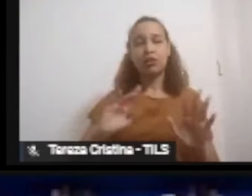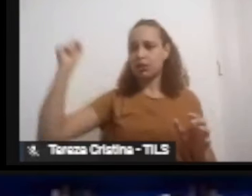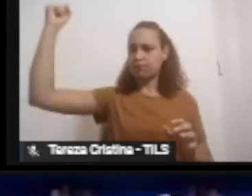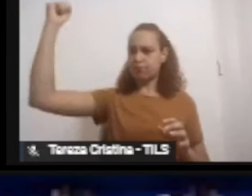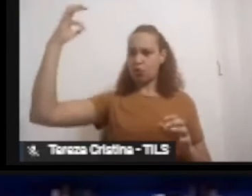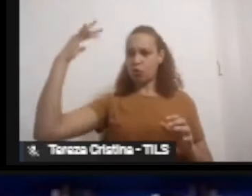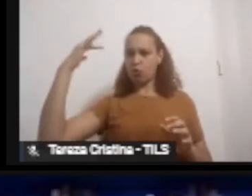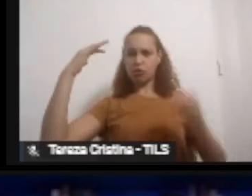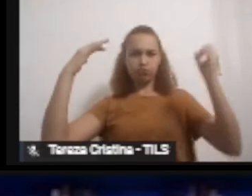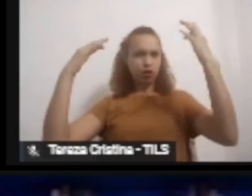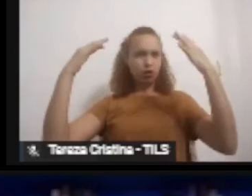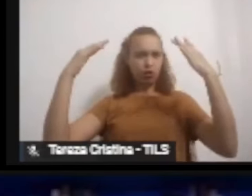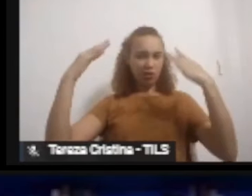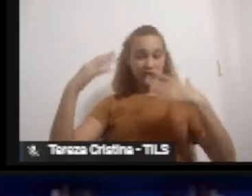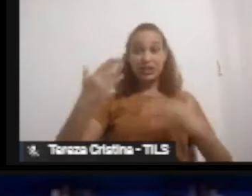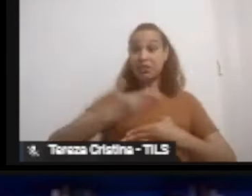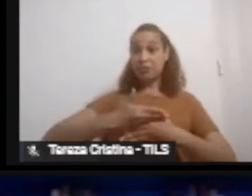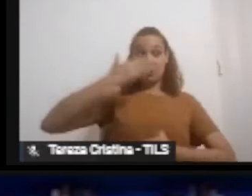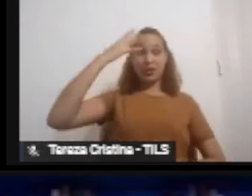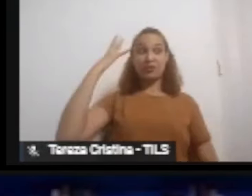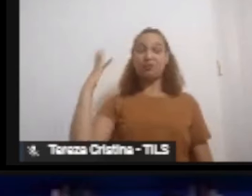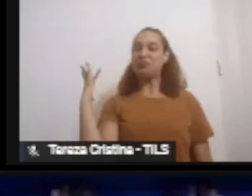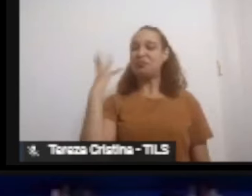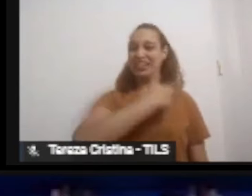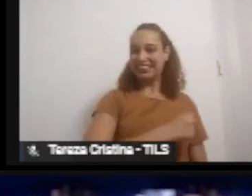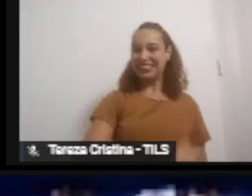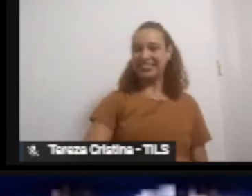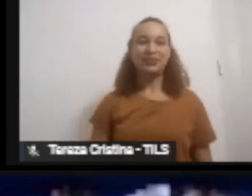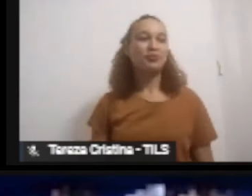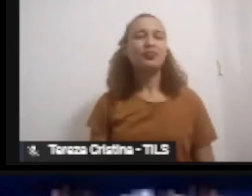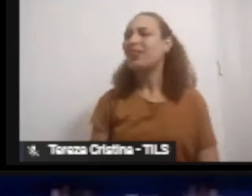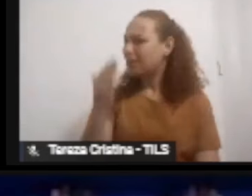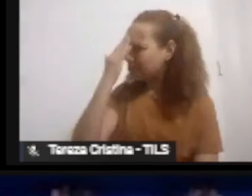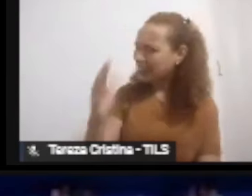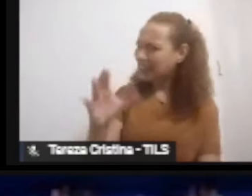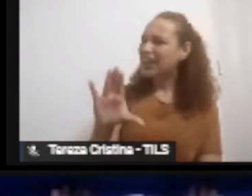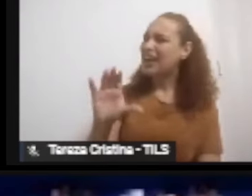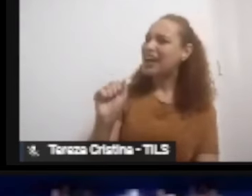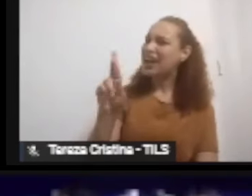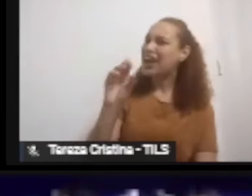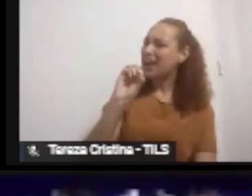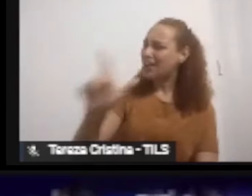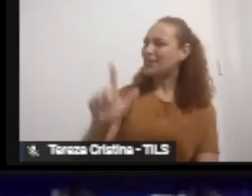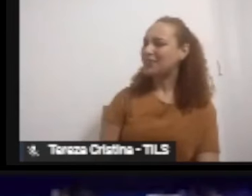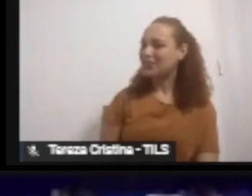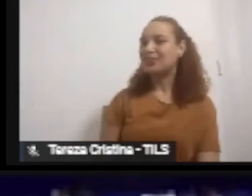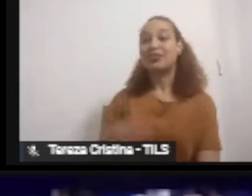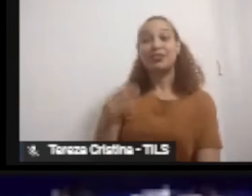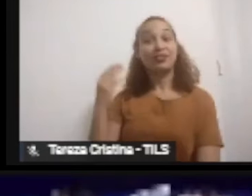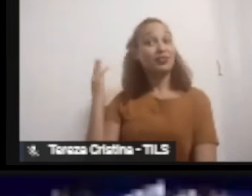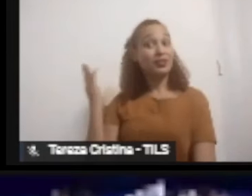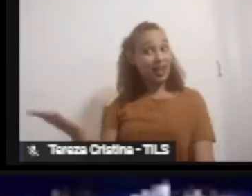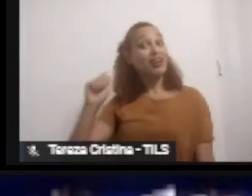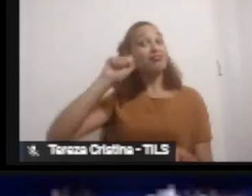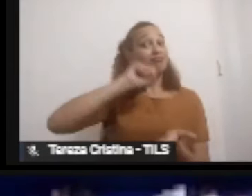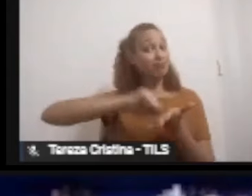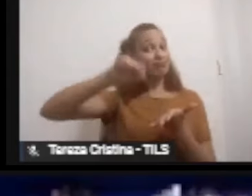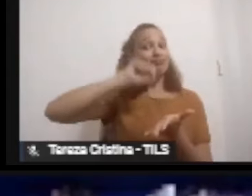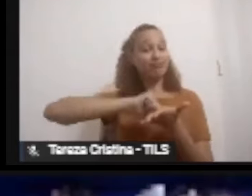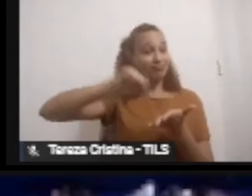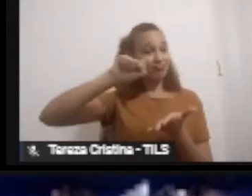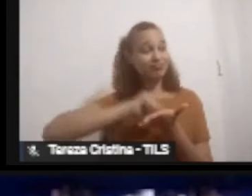bem bonita. Muito obrigada, Carol. A Carol, então, Carolina Arcari, é a autora do livro Confusão